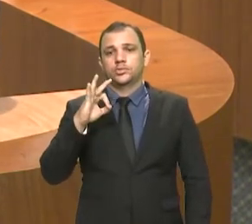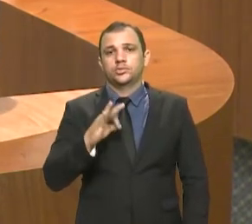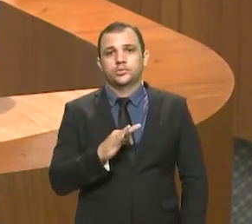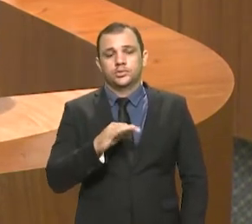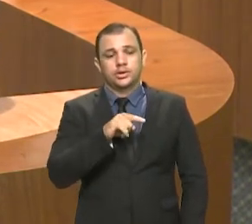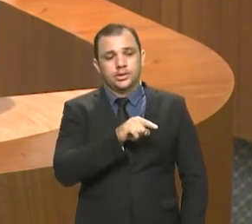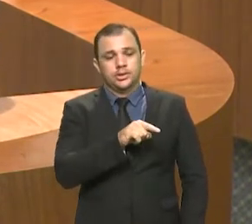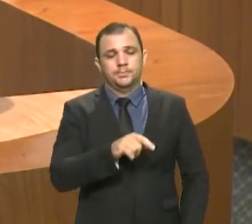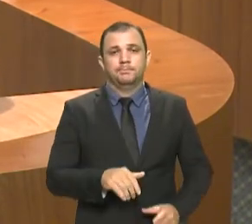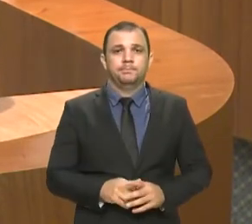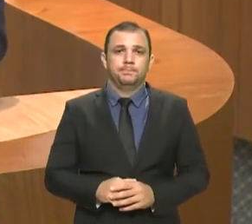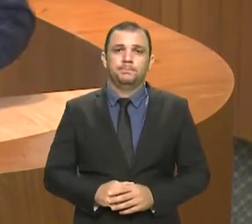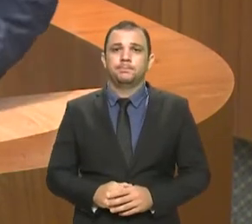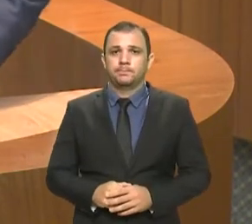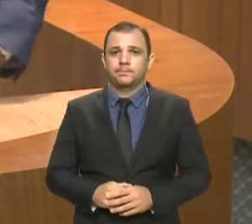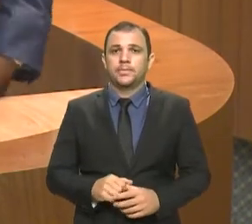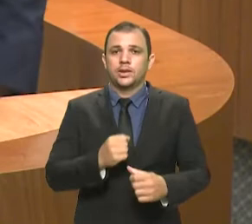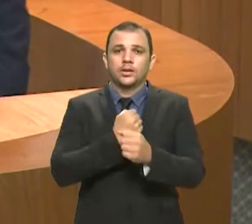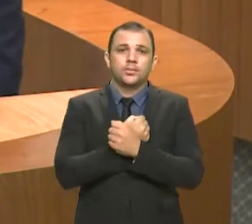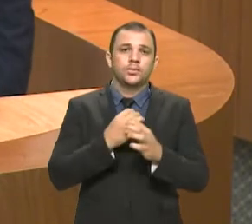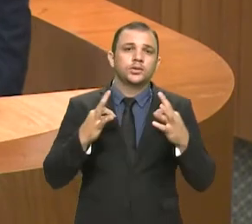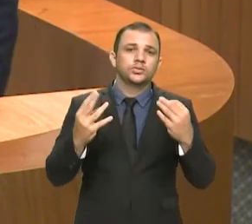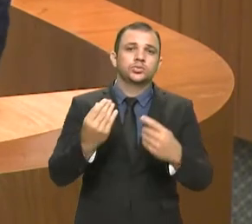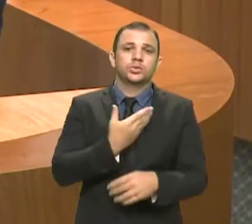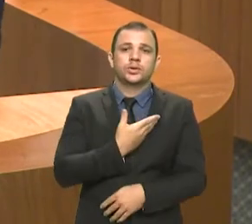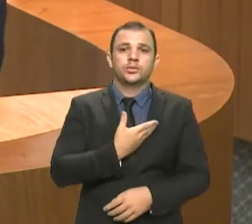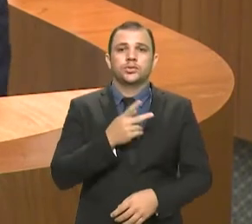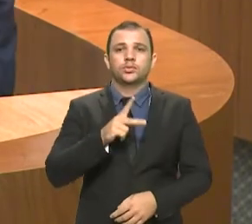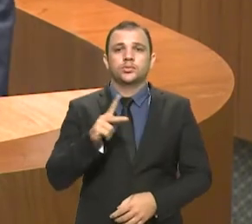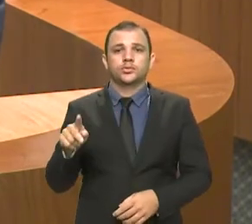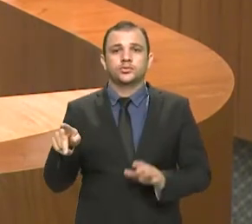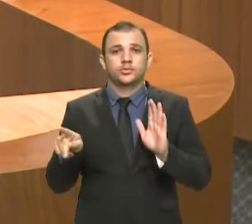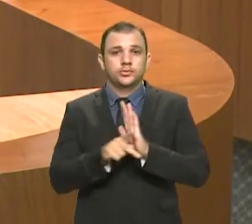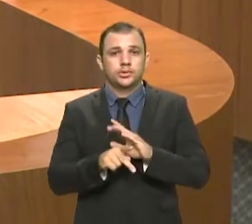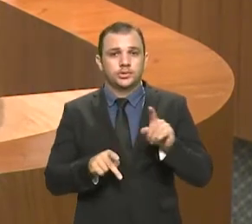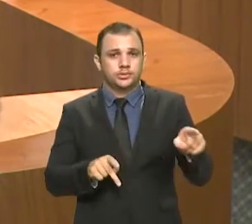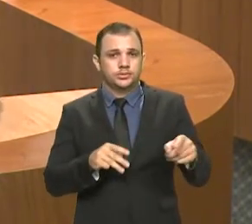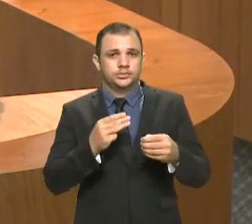na cidade de Matões. Então, um abraço a todos os nossos amigos, professores,